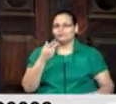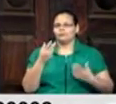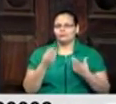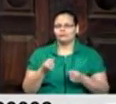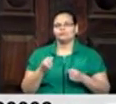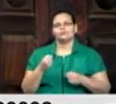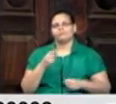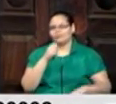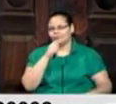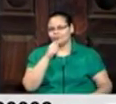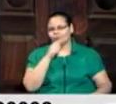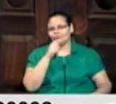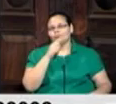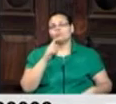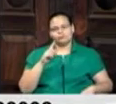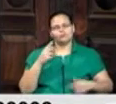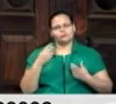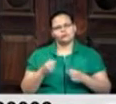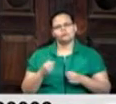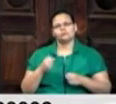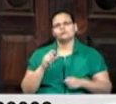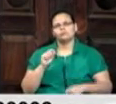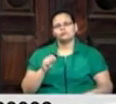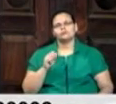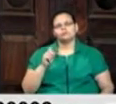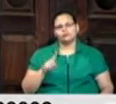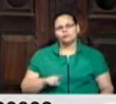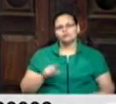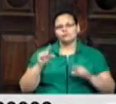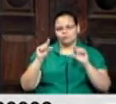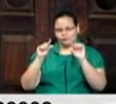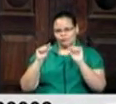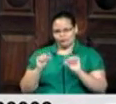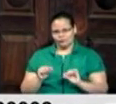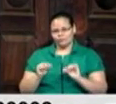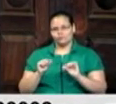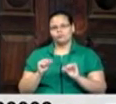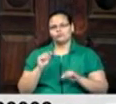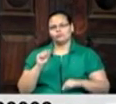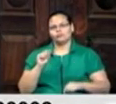sem qualquer demagogia, mesmo que seja diminuindo